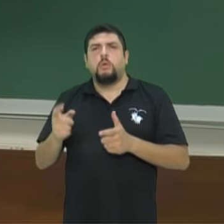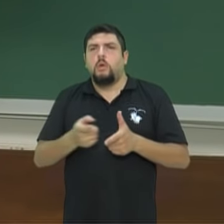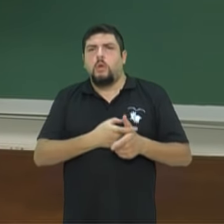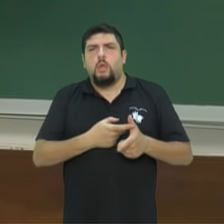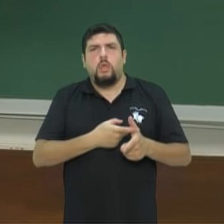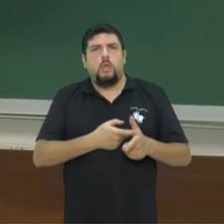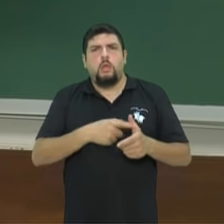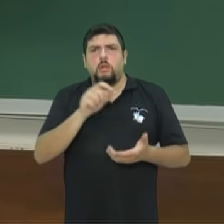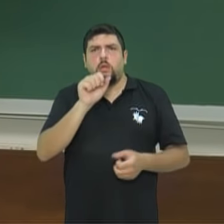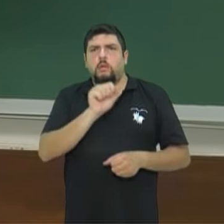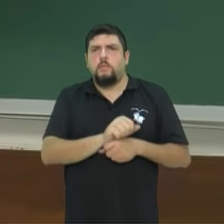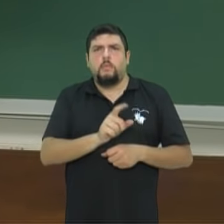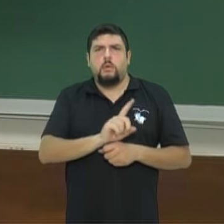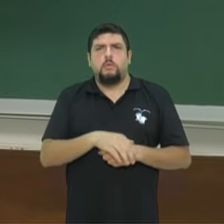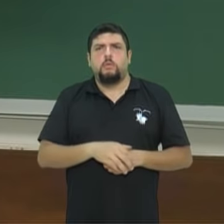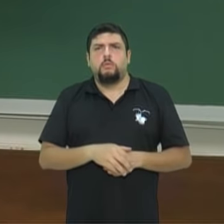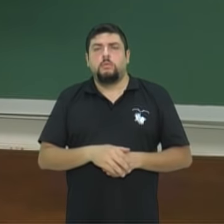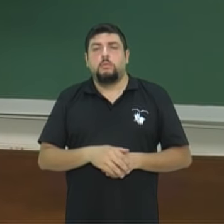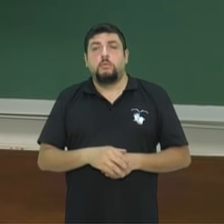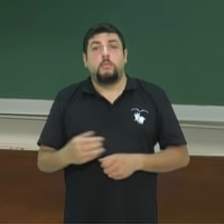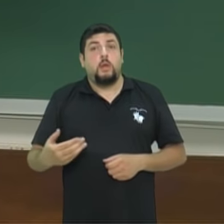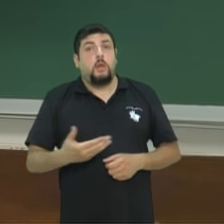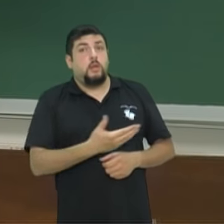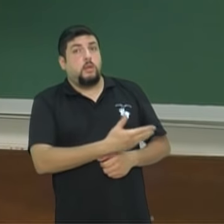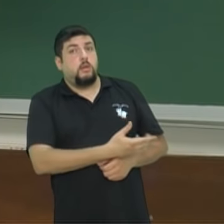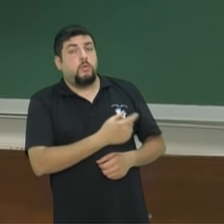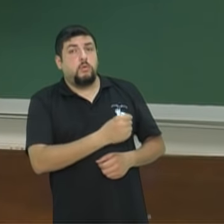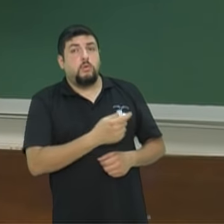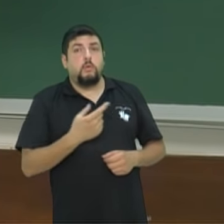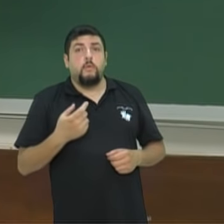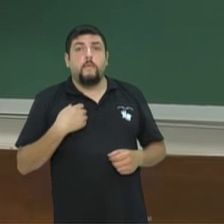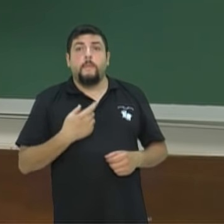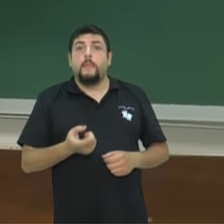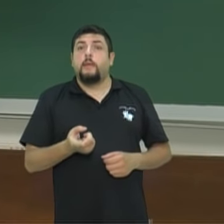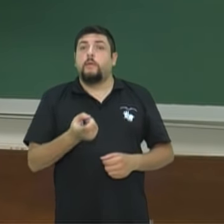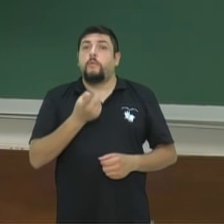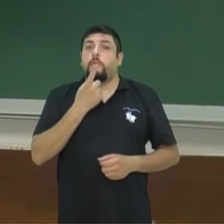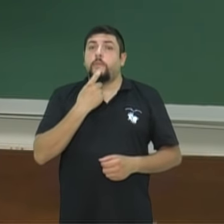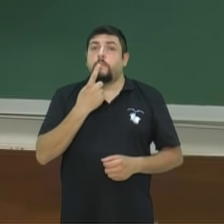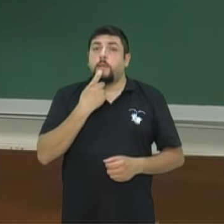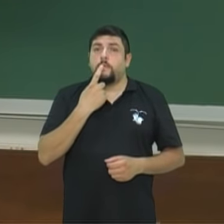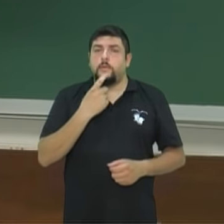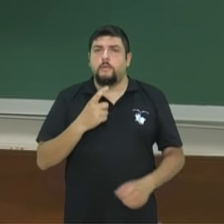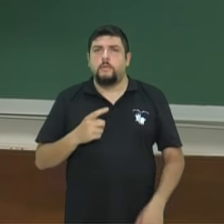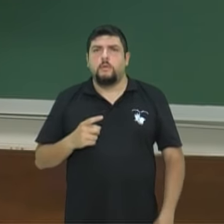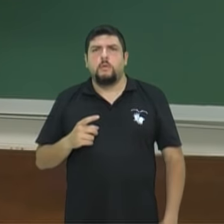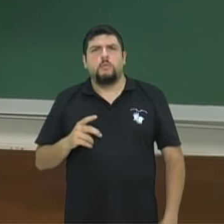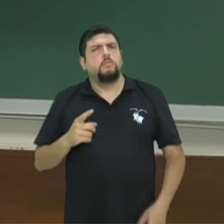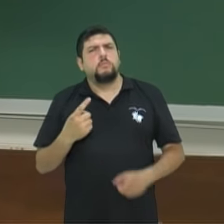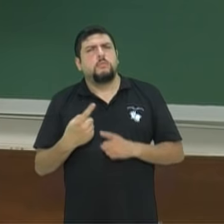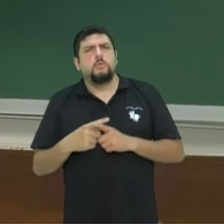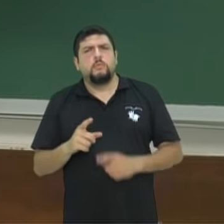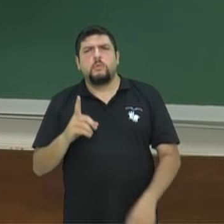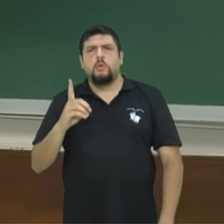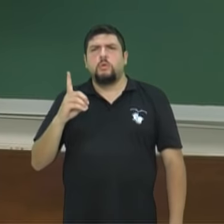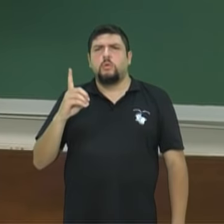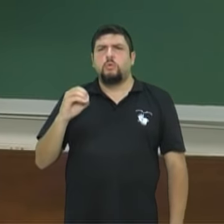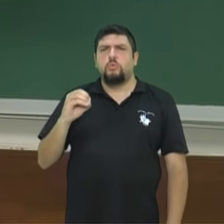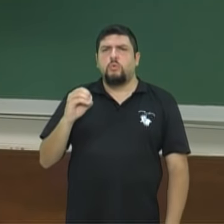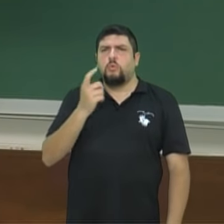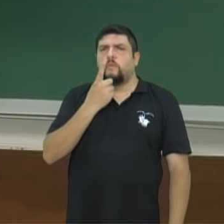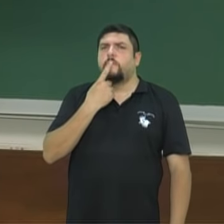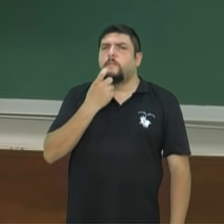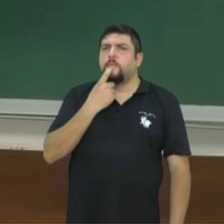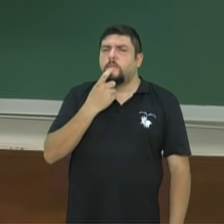ali, o novato só sai do vermelho em junho, né? Observem essa expressão também do vermelho, que também está no sentido conotativo,